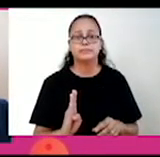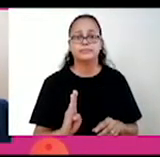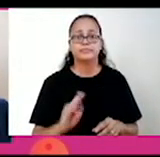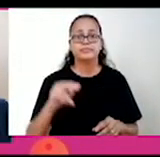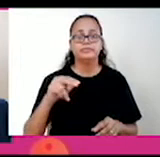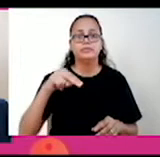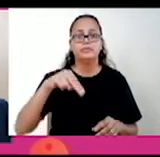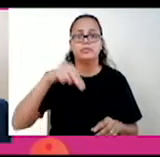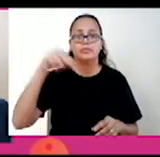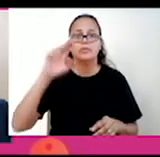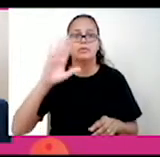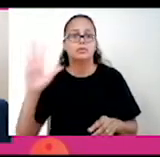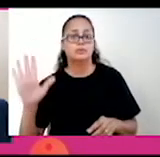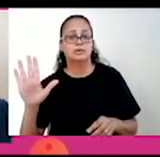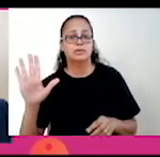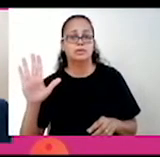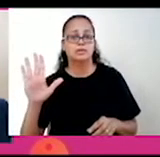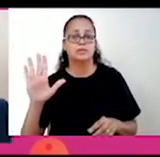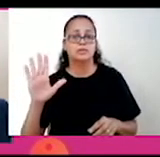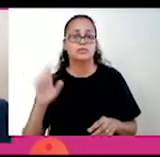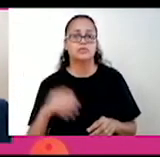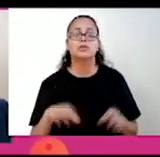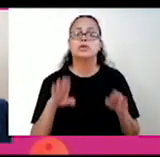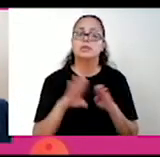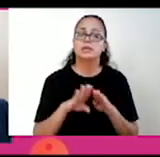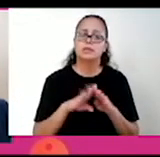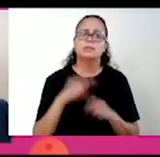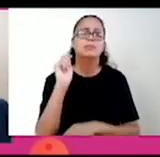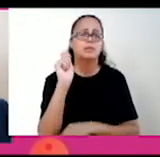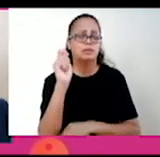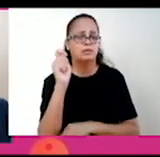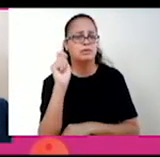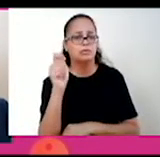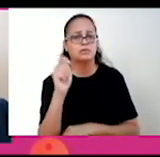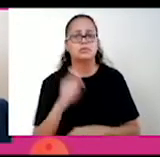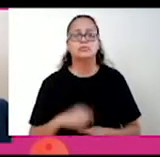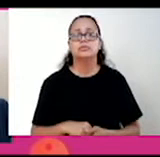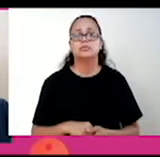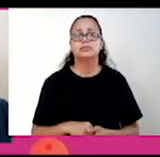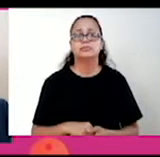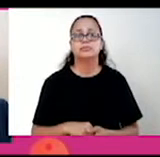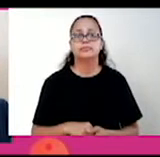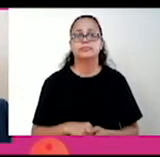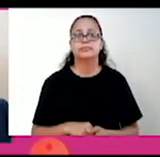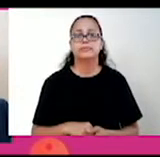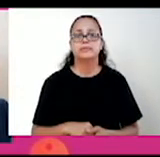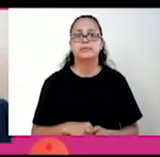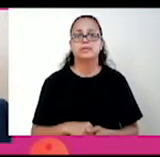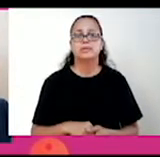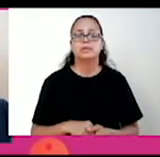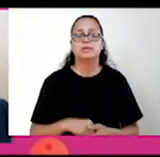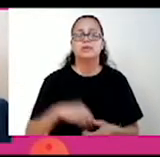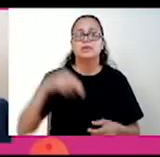sertão nordestino. Tem uma parte aqui no México, tem uma parte aqui também que pega parte da Argentina. Olha só. Ocorre em torno dos desertos e no